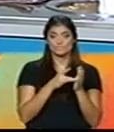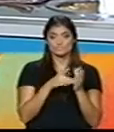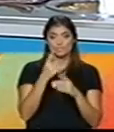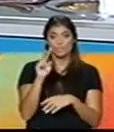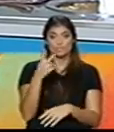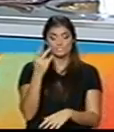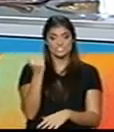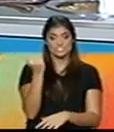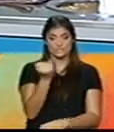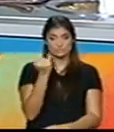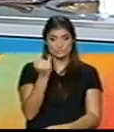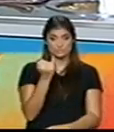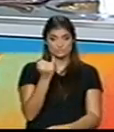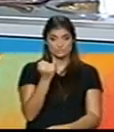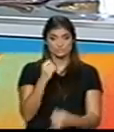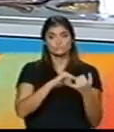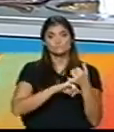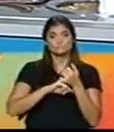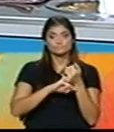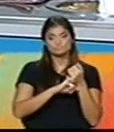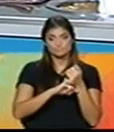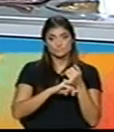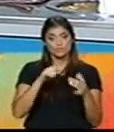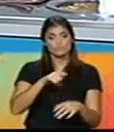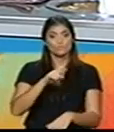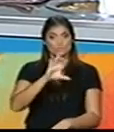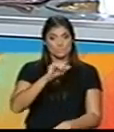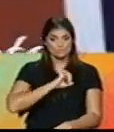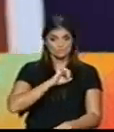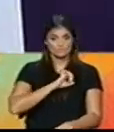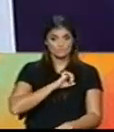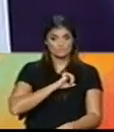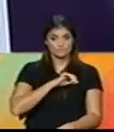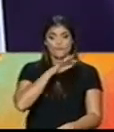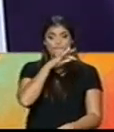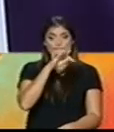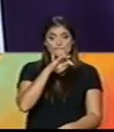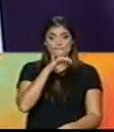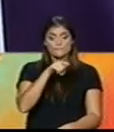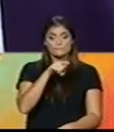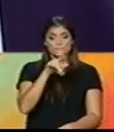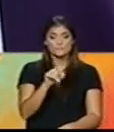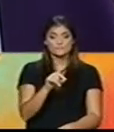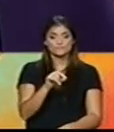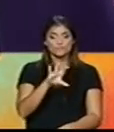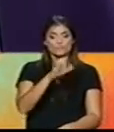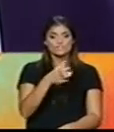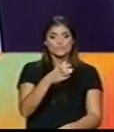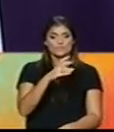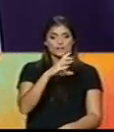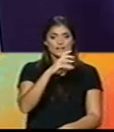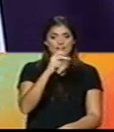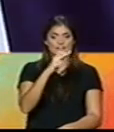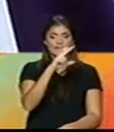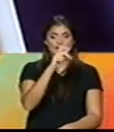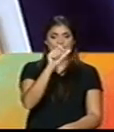duas instituições, duas IPSS do meu concelho, que muito me dizem familiarmente. Que é o seu concelho? É Carregal do Sol.